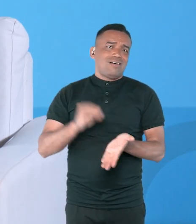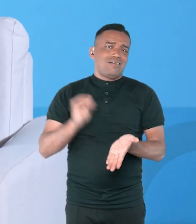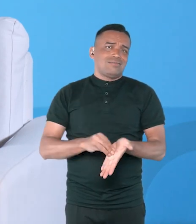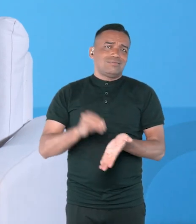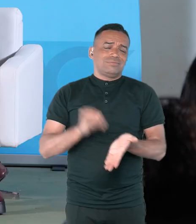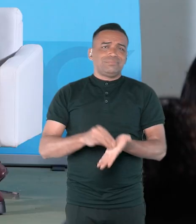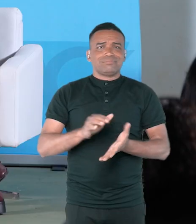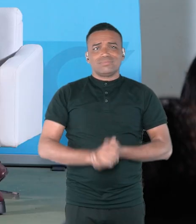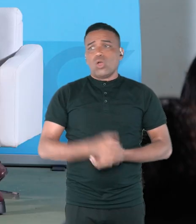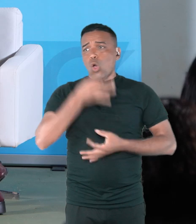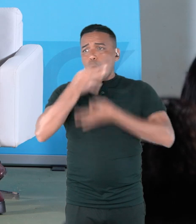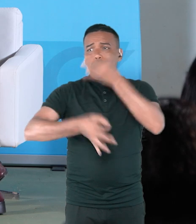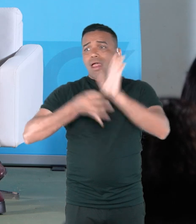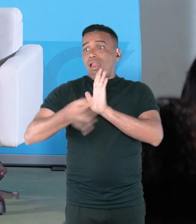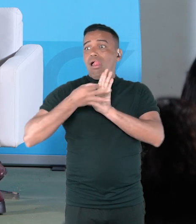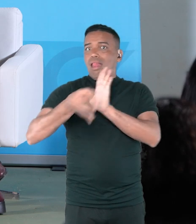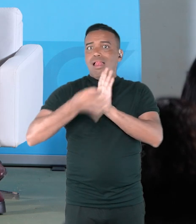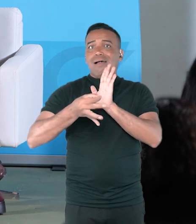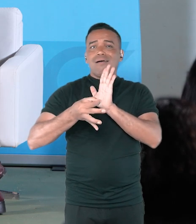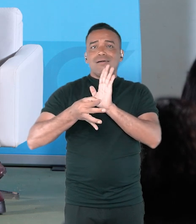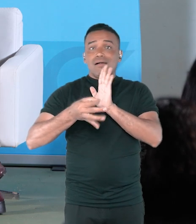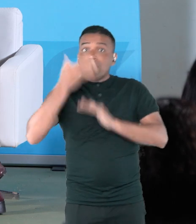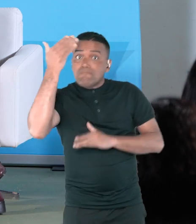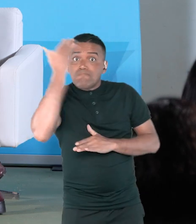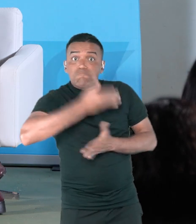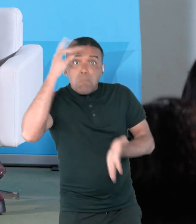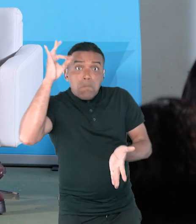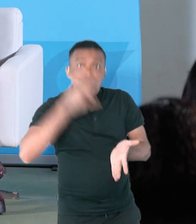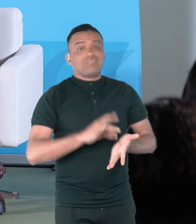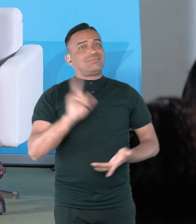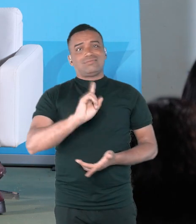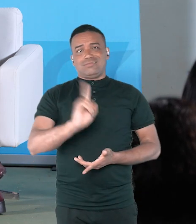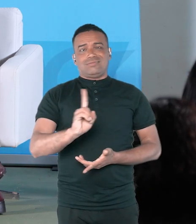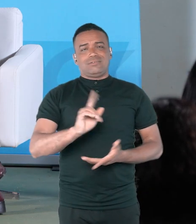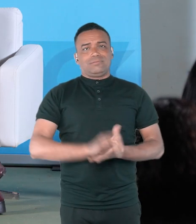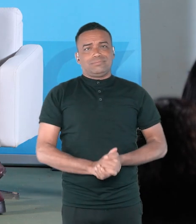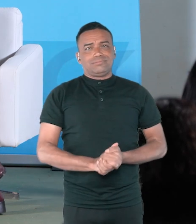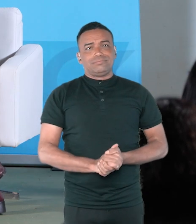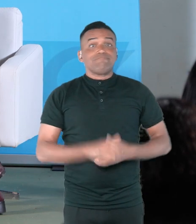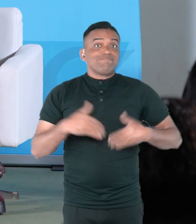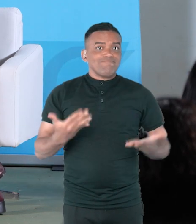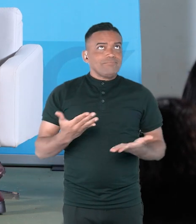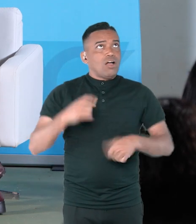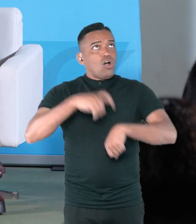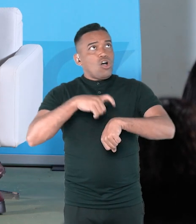Assim, muita opinião para pouco fato. E quando